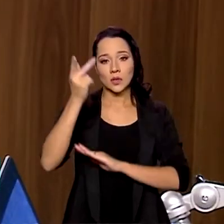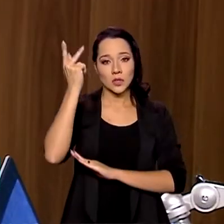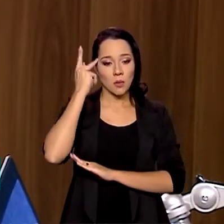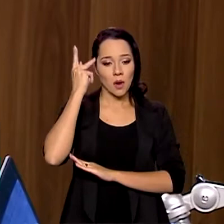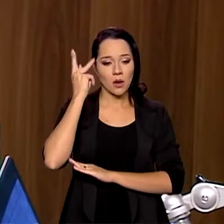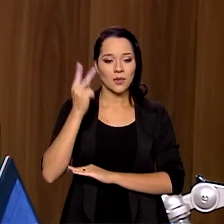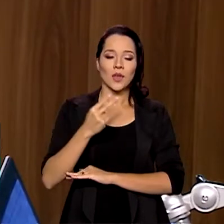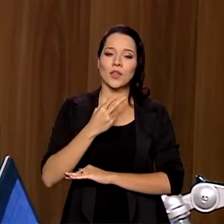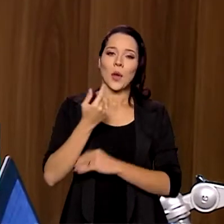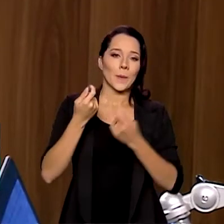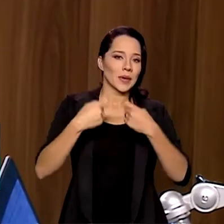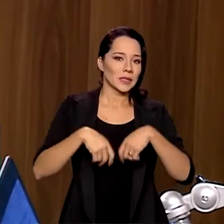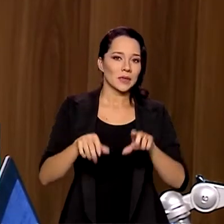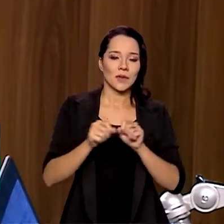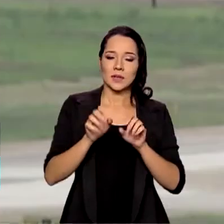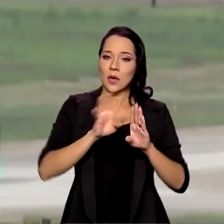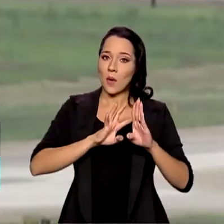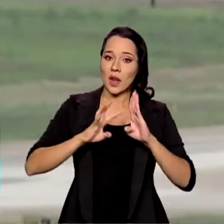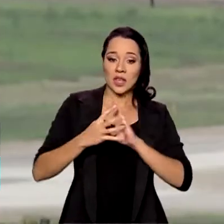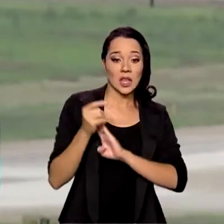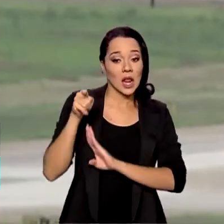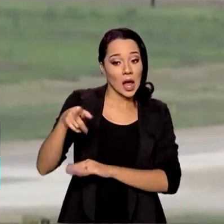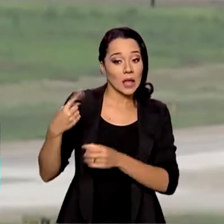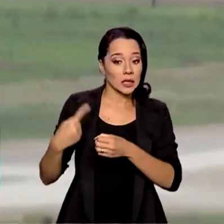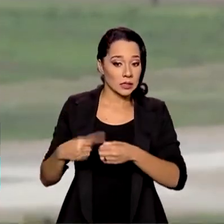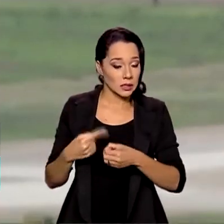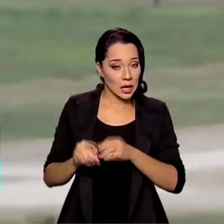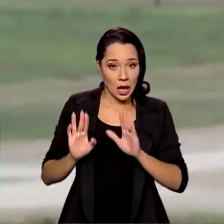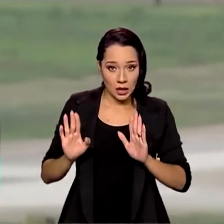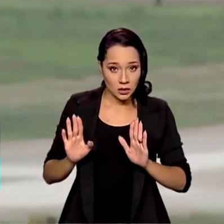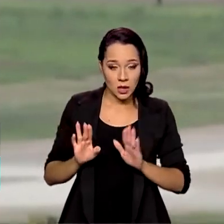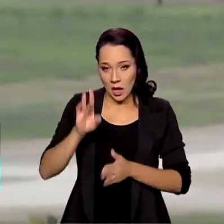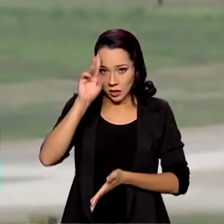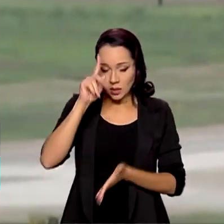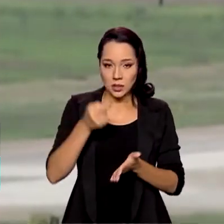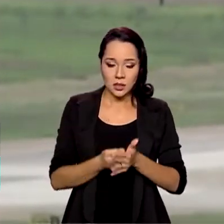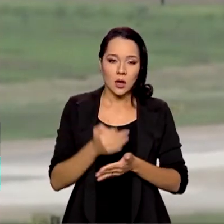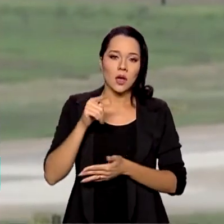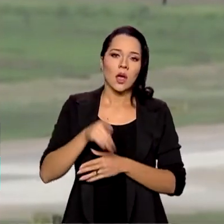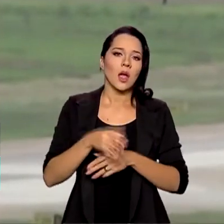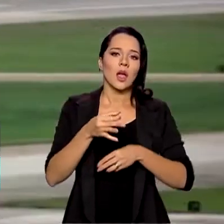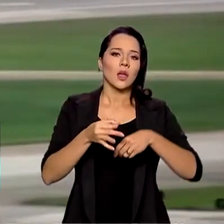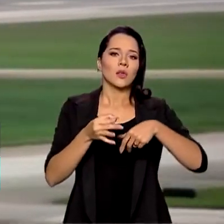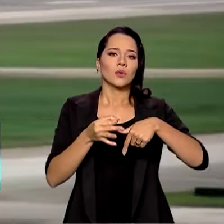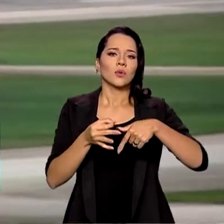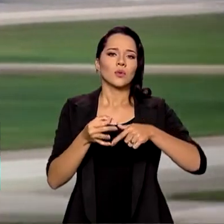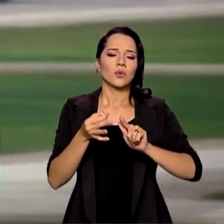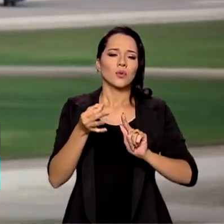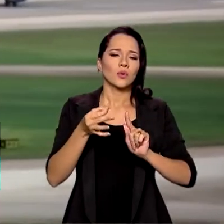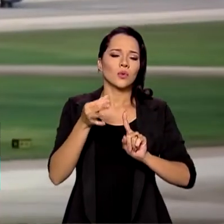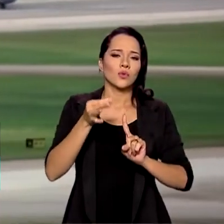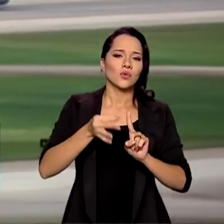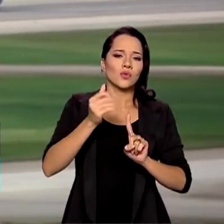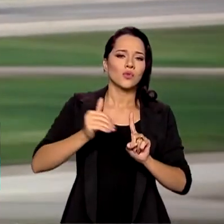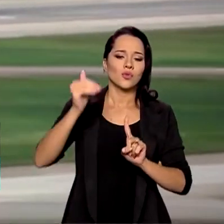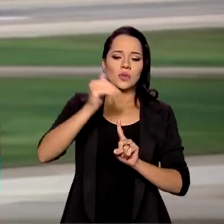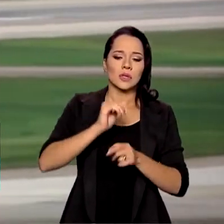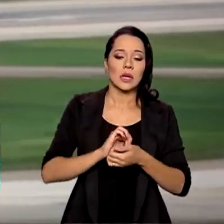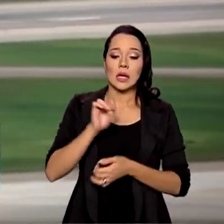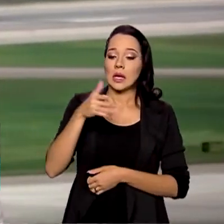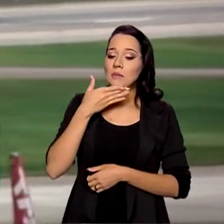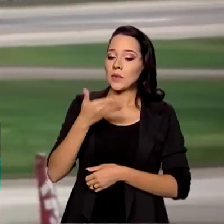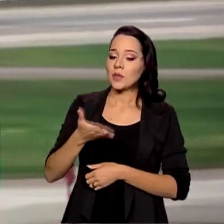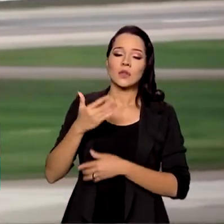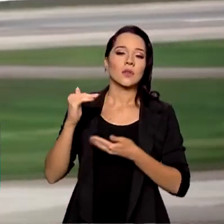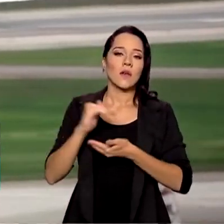não vão precisar fazer quarentena lá na cidade de Guarulhos mesmo. A decisão é do desembargador Antônio Cedenho. Ele atendeu a um recurso da Anvisa